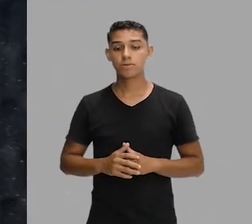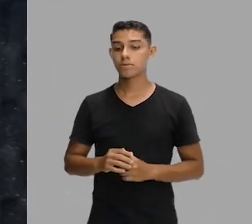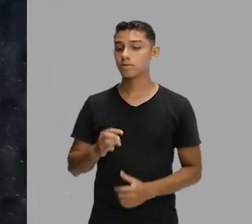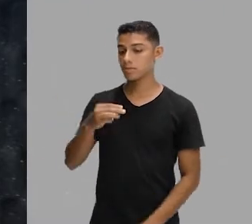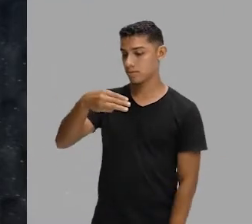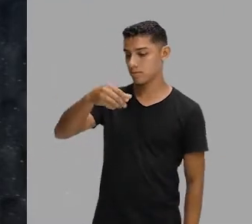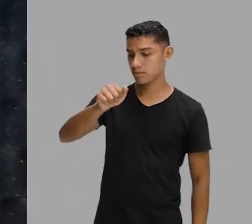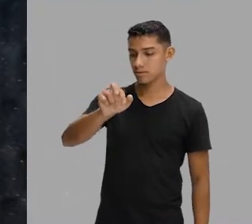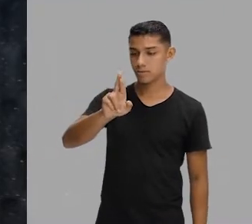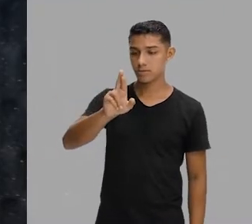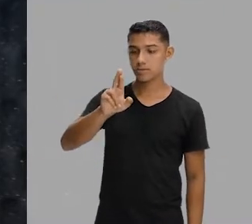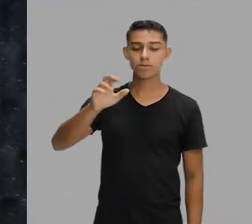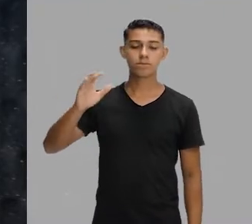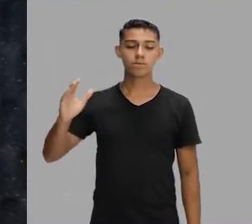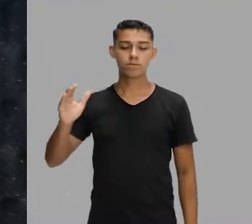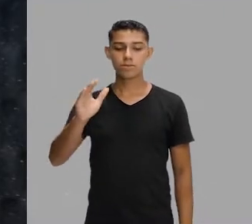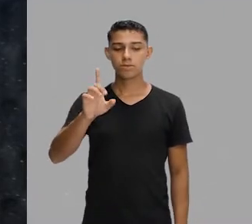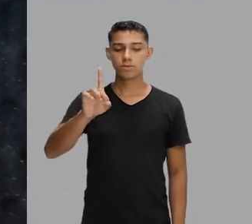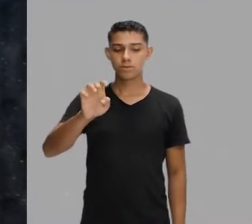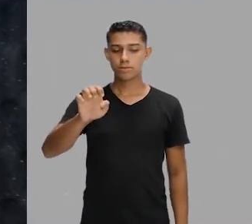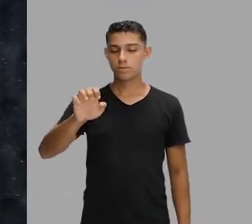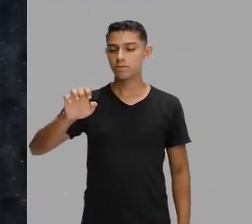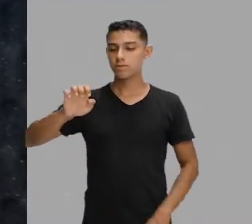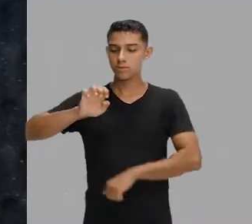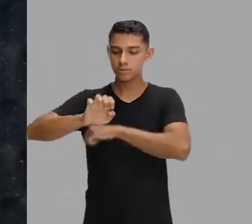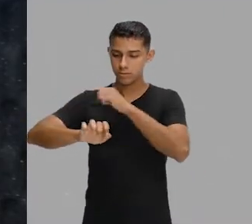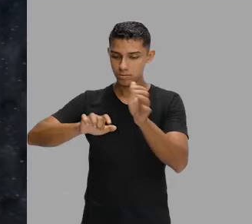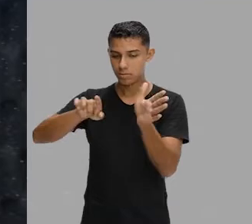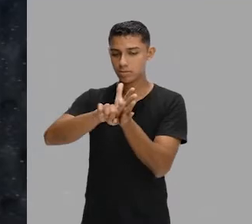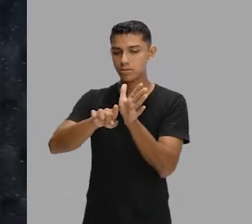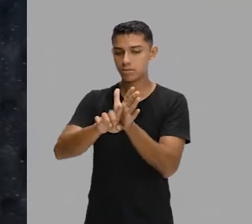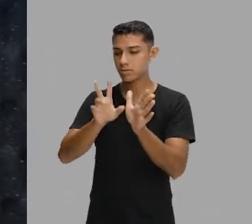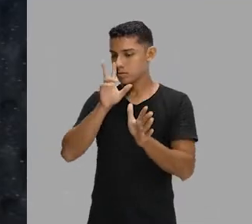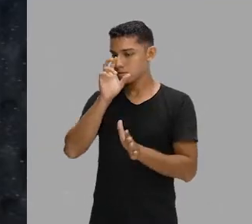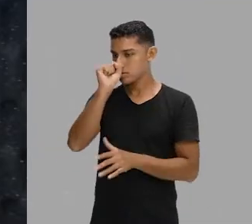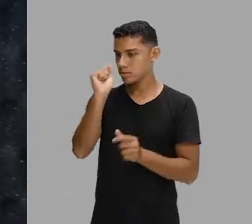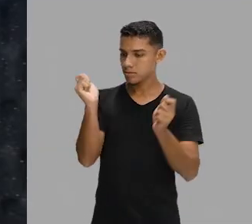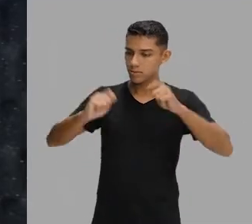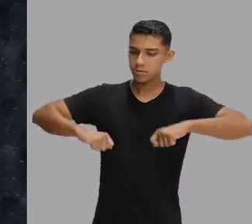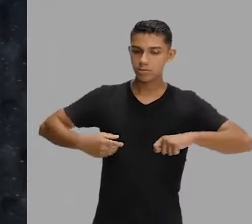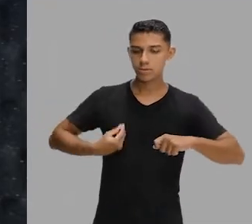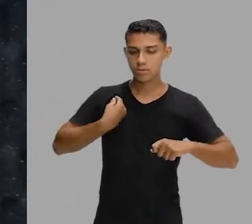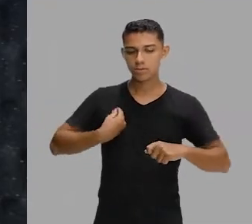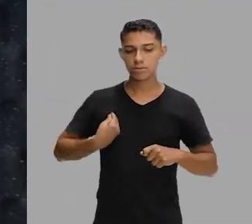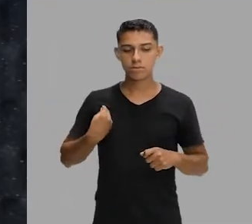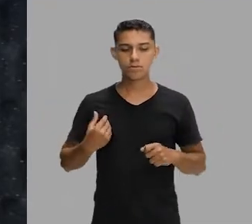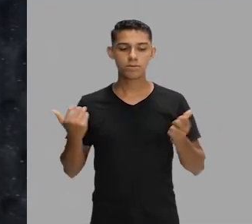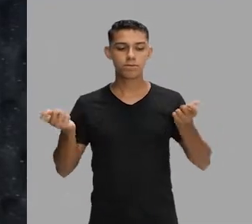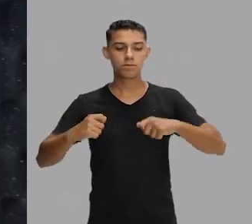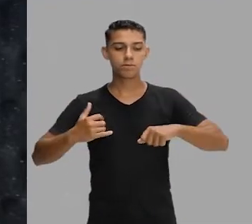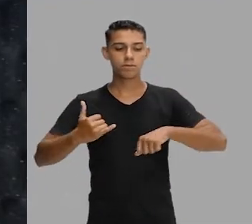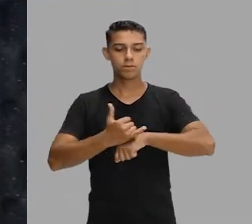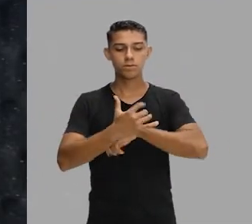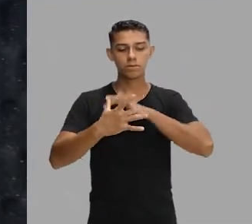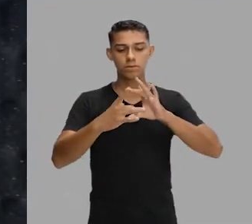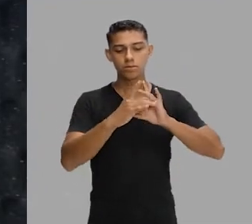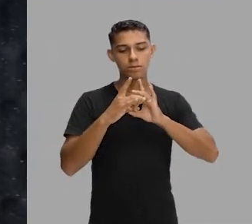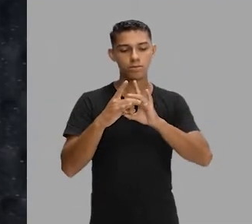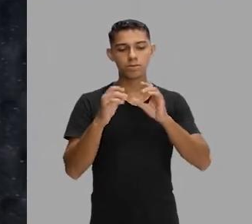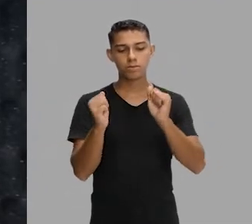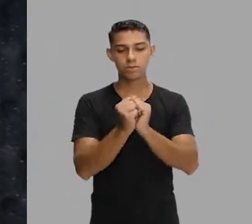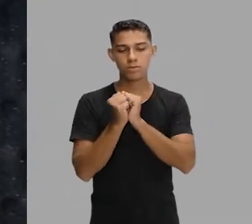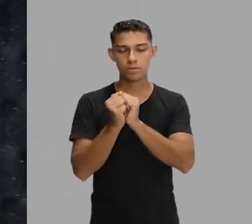de elétrons vai gerar a força necessária para que os átomos de metais fiquem unidos.